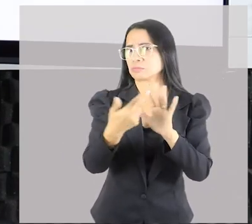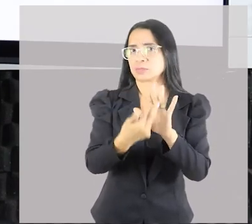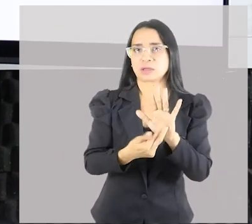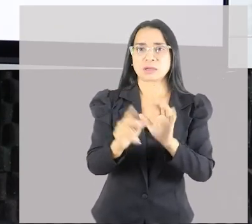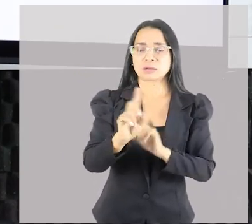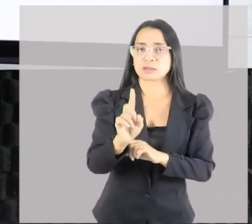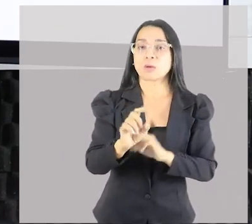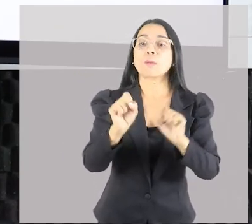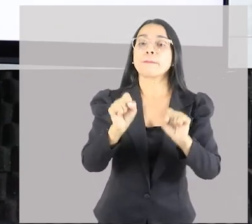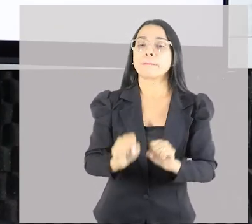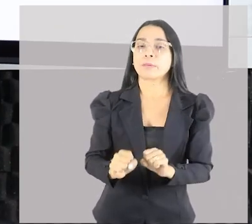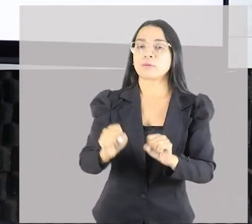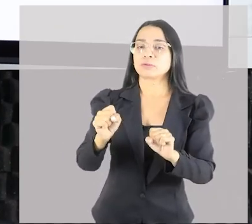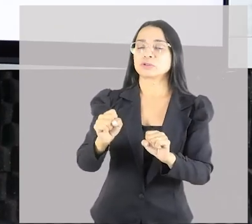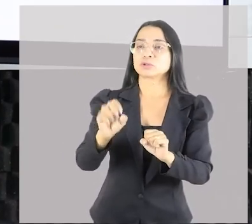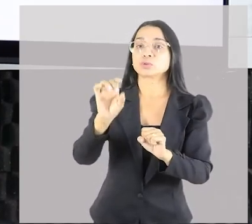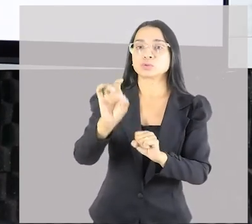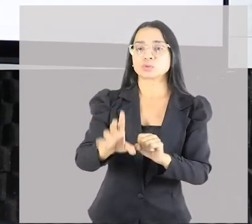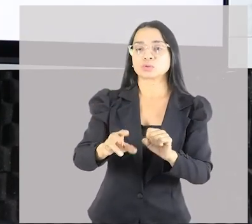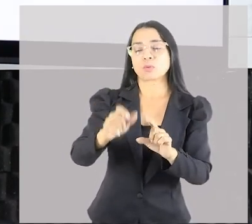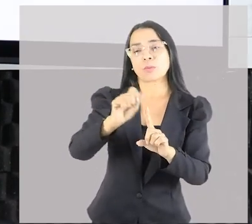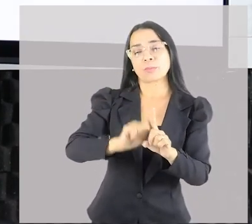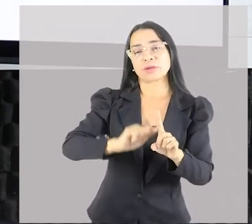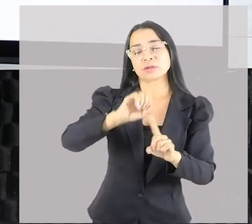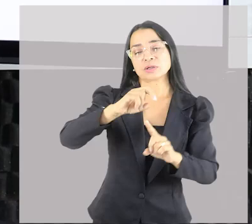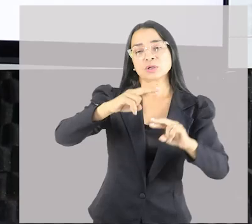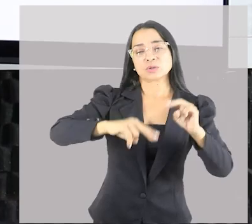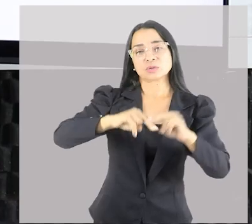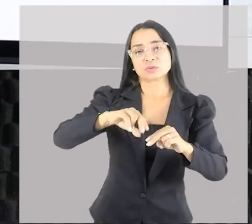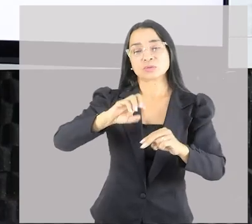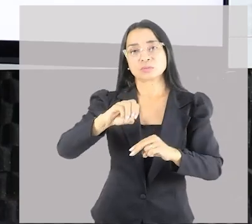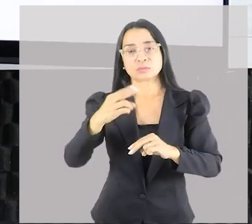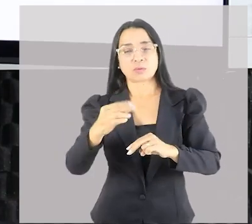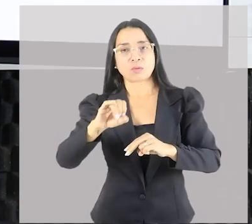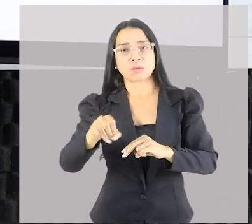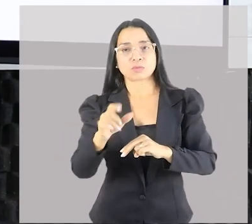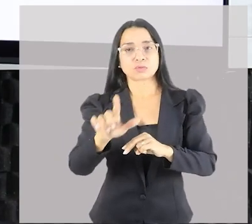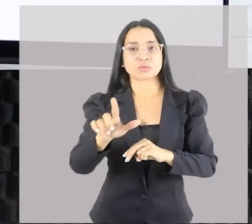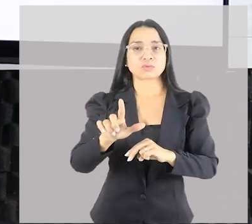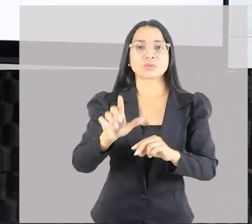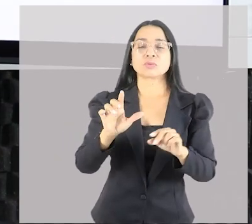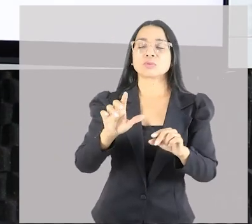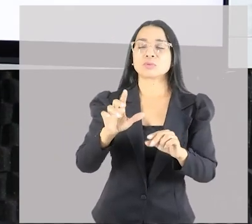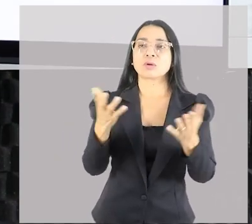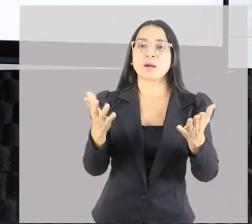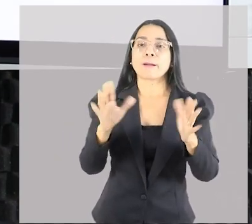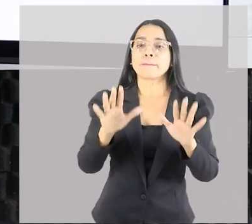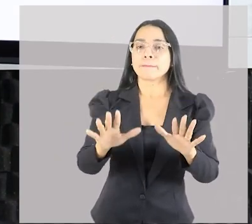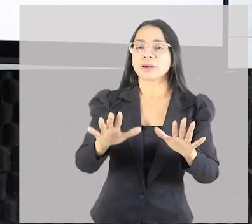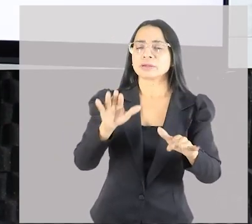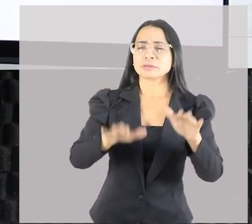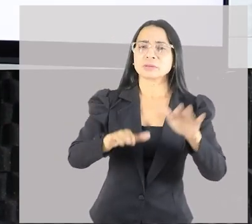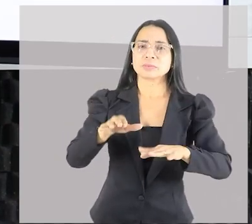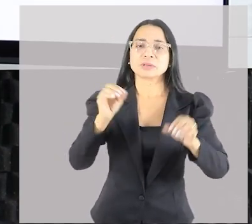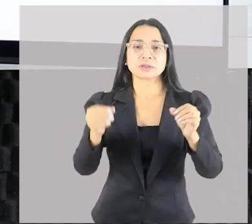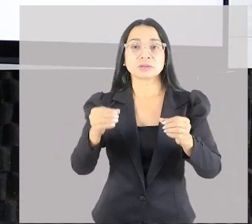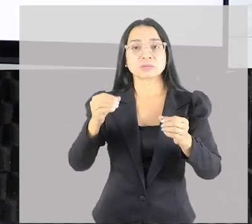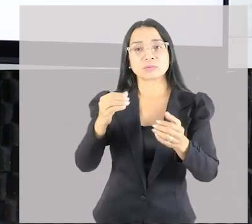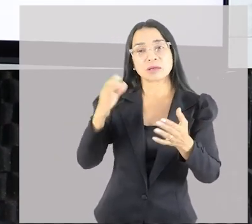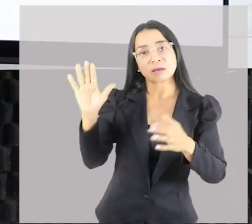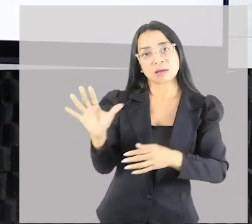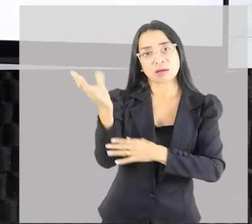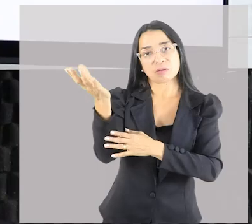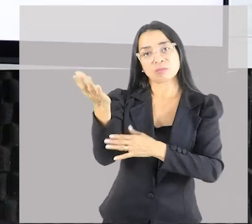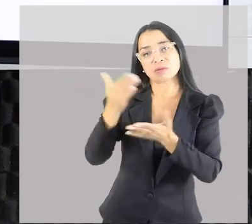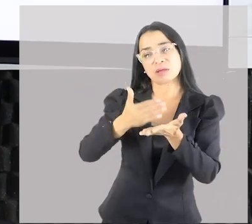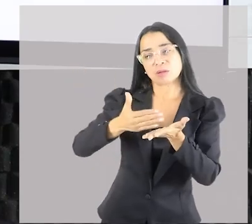Pode ser só junho e julho, mas pode ser de março a outubro, dependendo de cada boi especificamente. A quarta etapa, a morte do boi, que acontece a partir